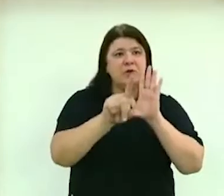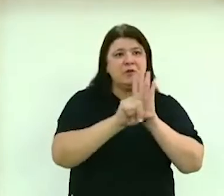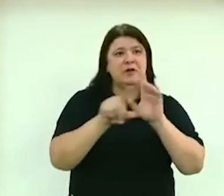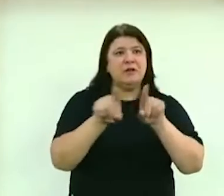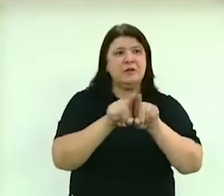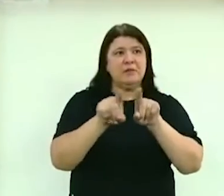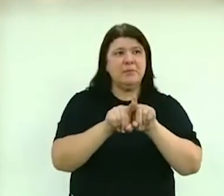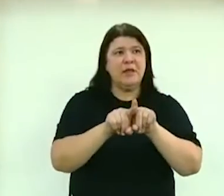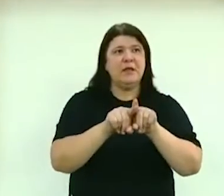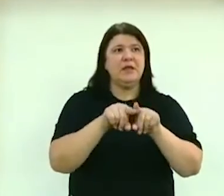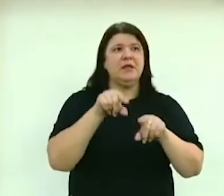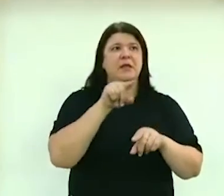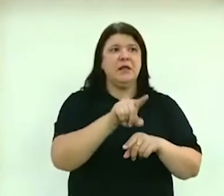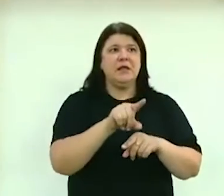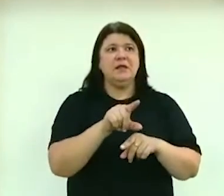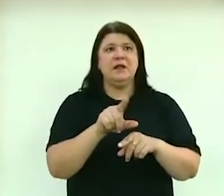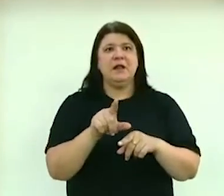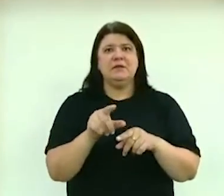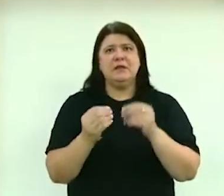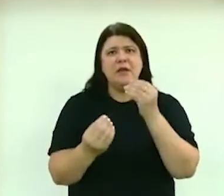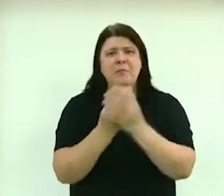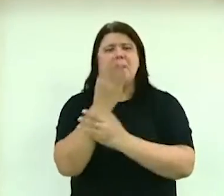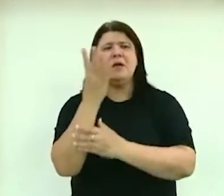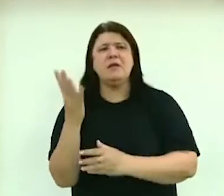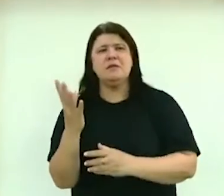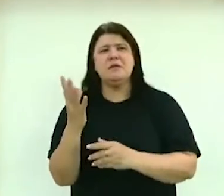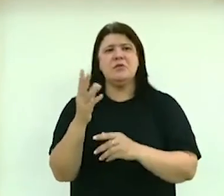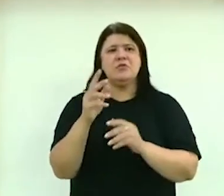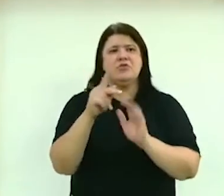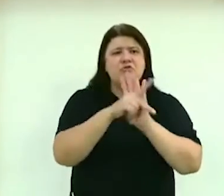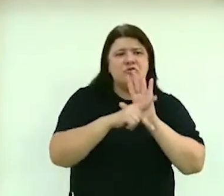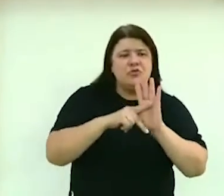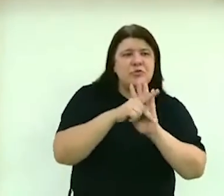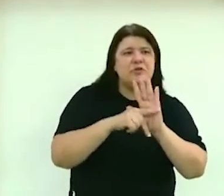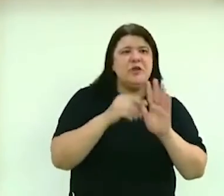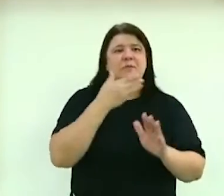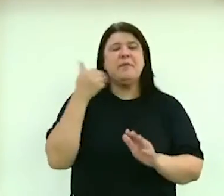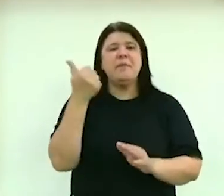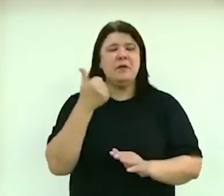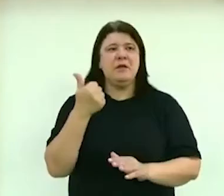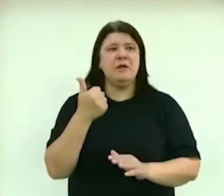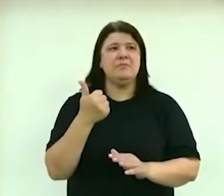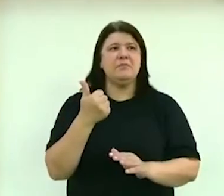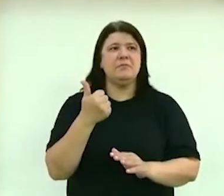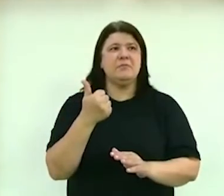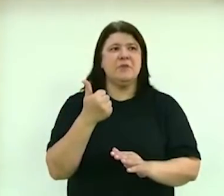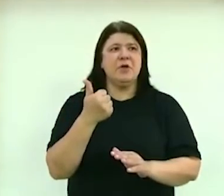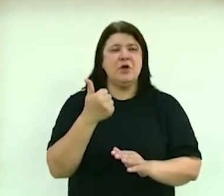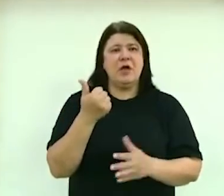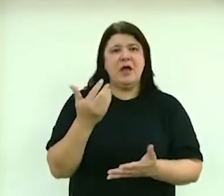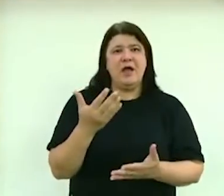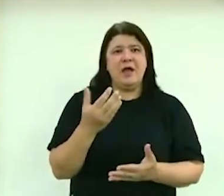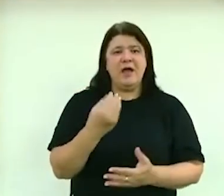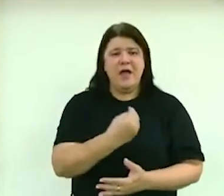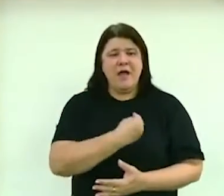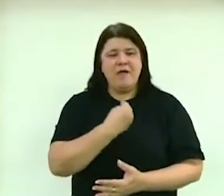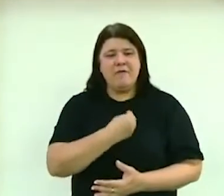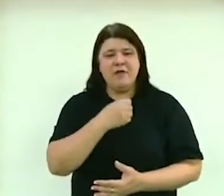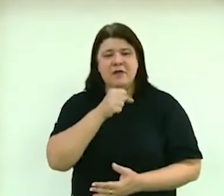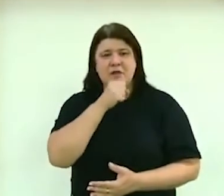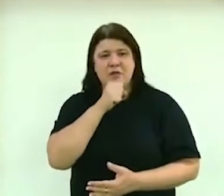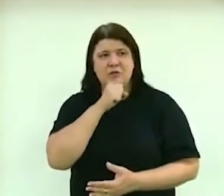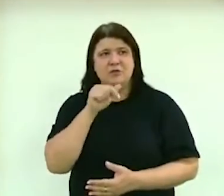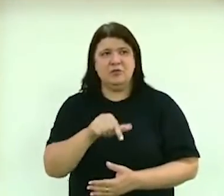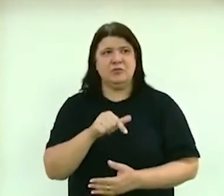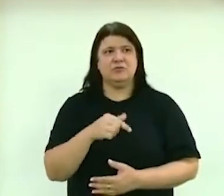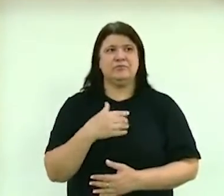que trata disso, né, da criação de um programa que possa melhorar o envelhecer das pessoas. Né? Eu